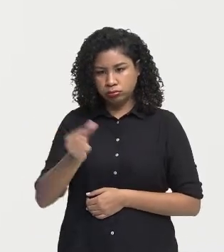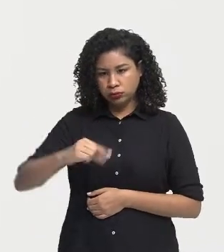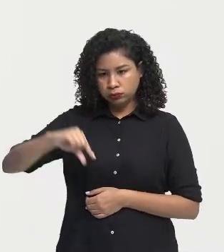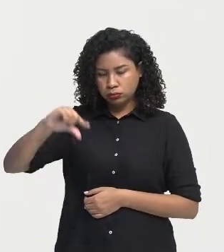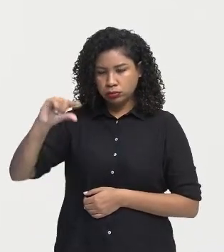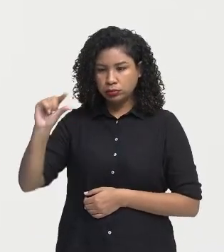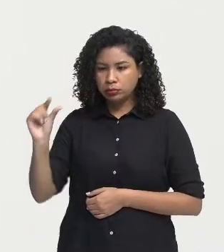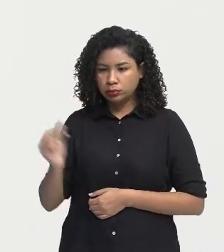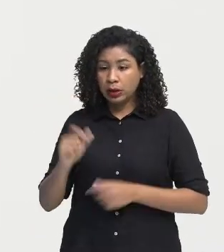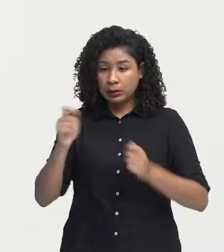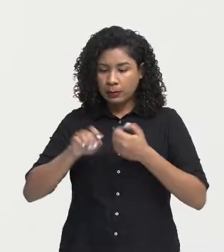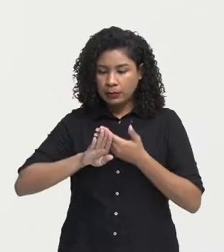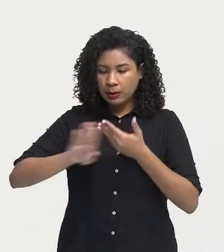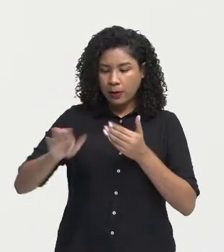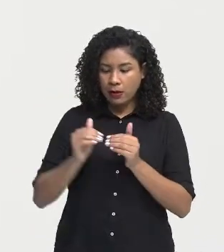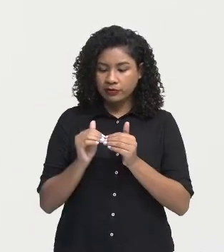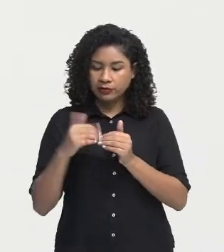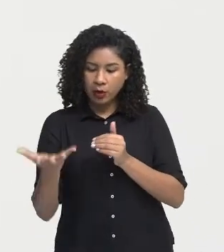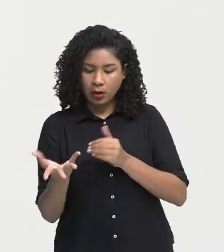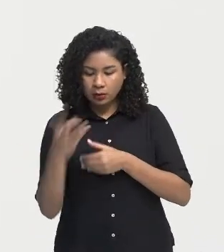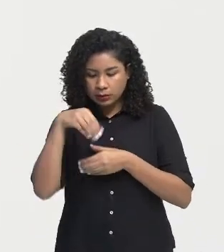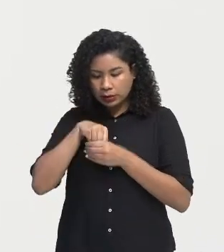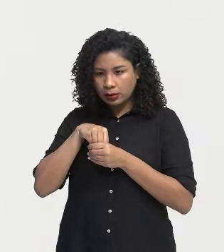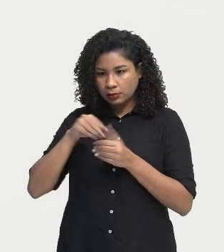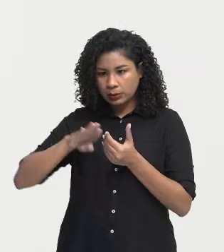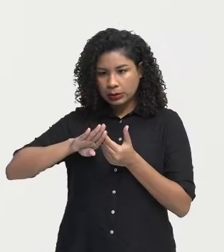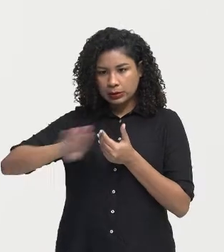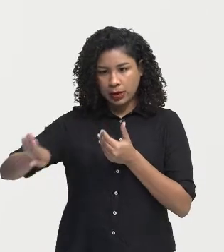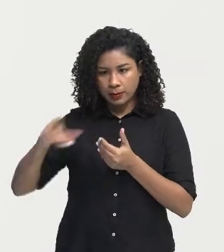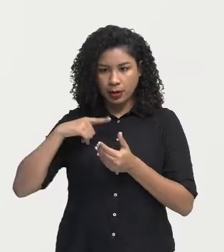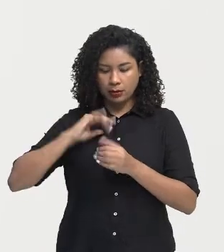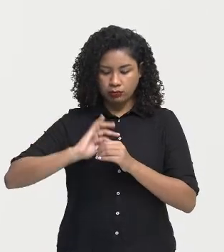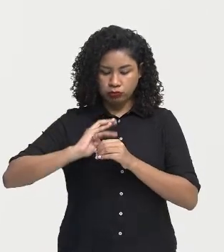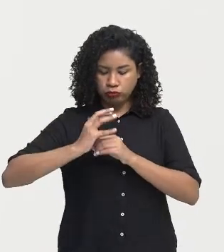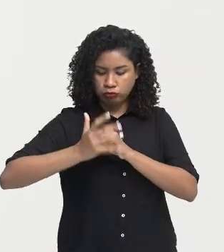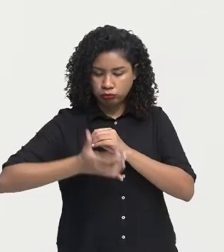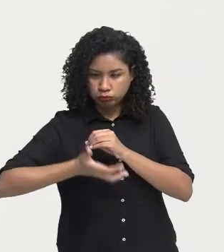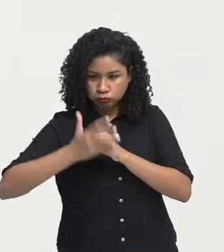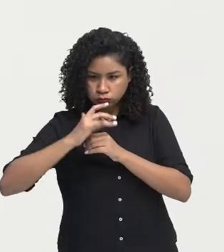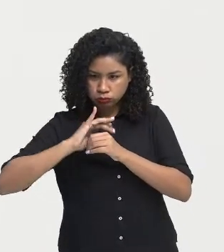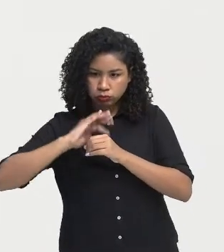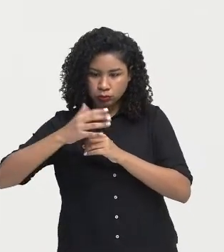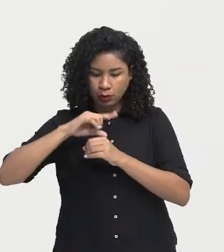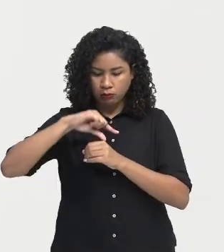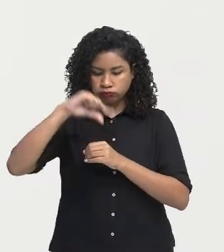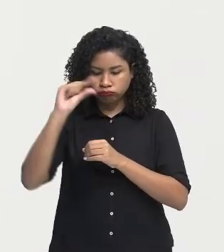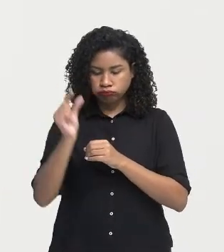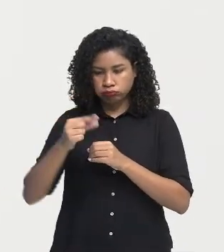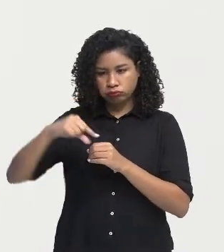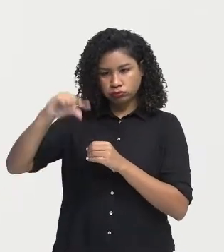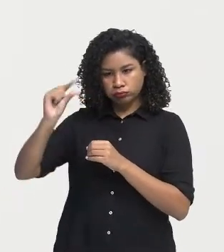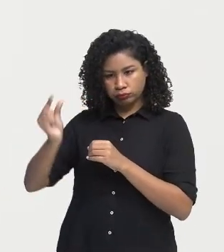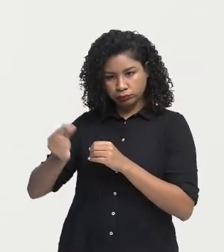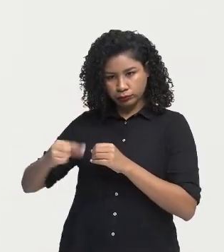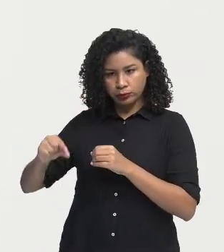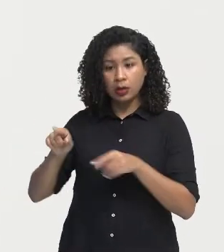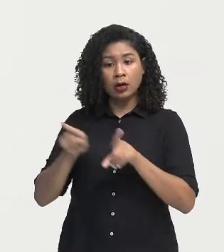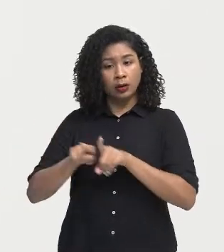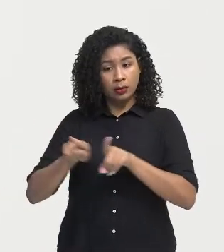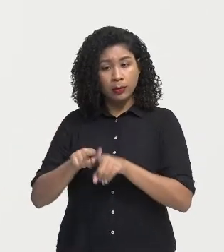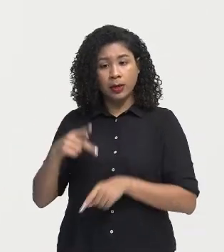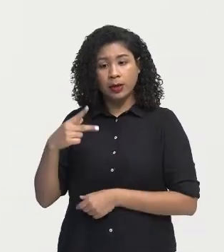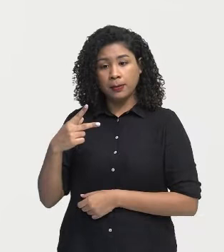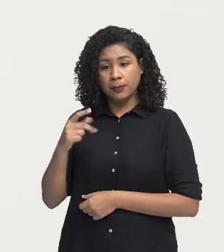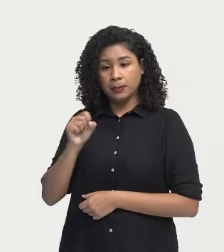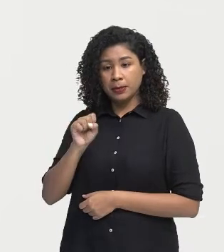meu interno do meu externo. E aqui eu tenho a formação, ó, do pseudópodes, como a gente observa o